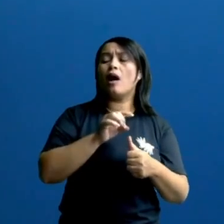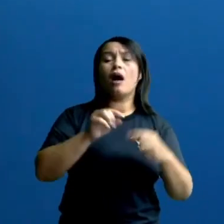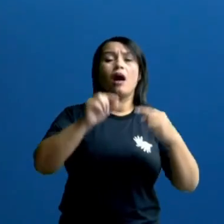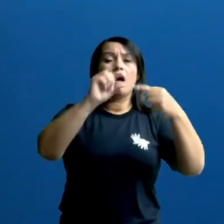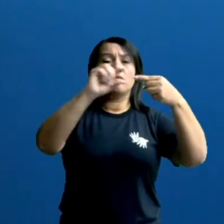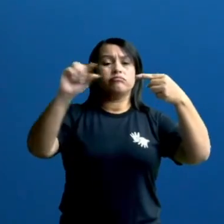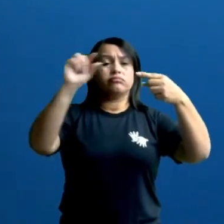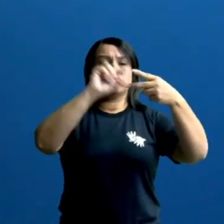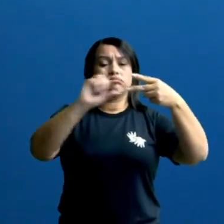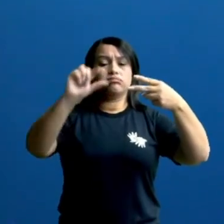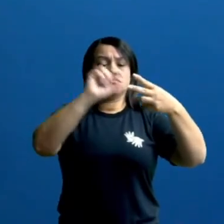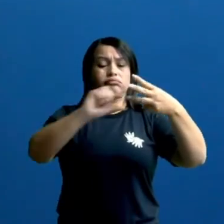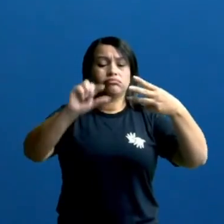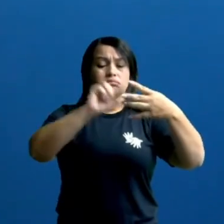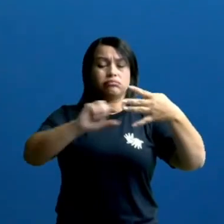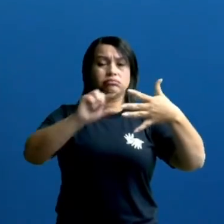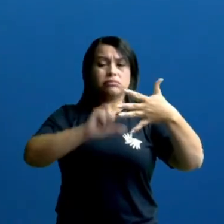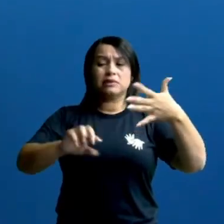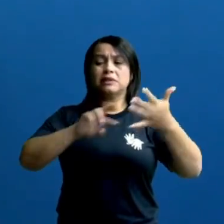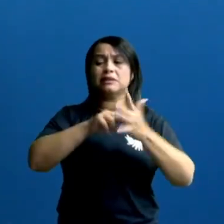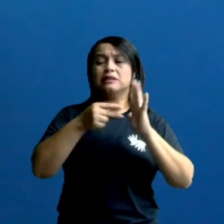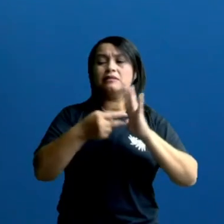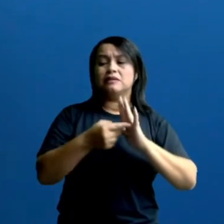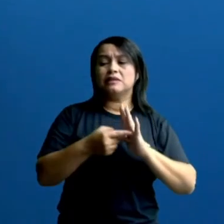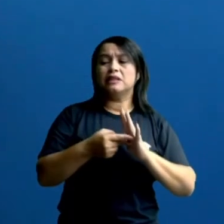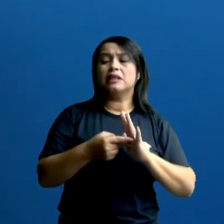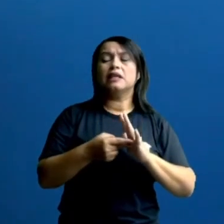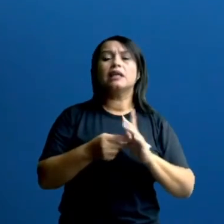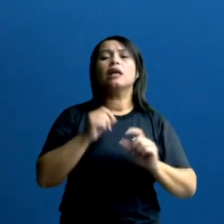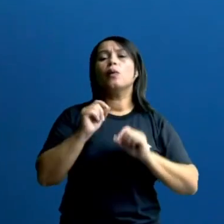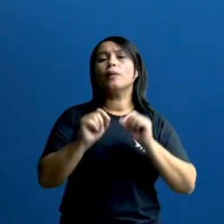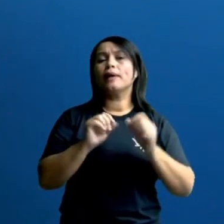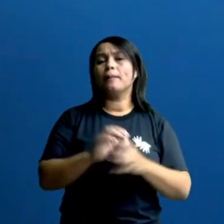faixazinha dessa é uma idade, né,